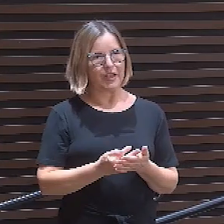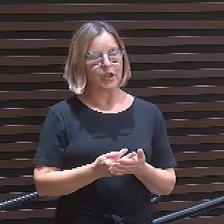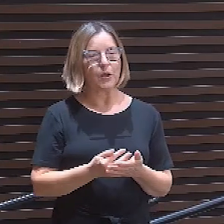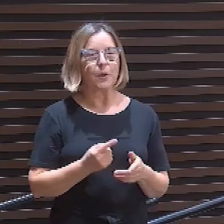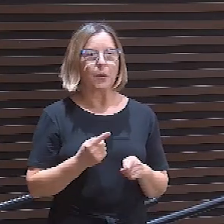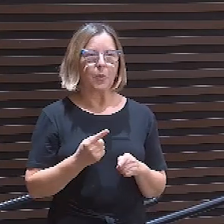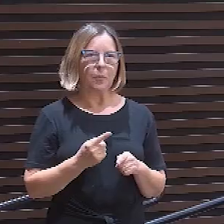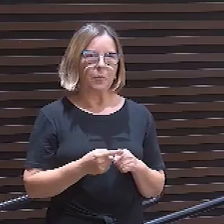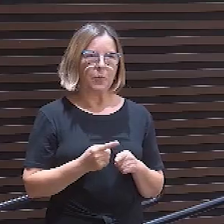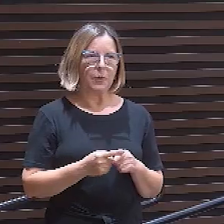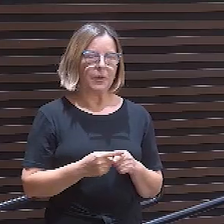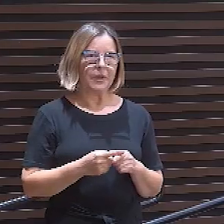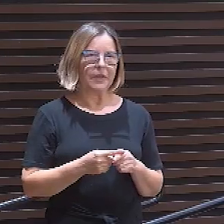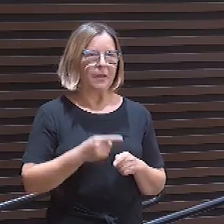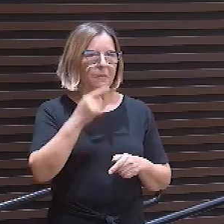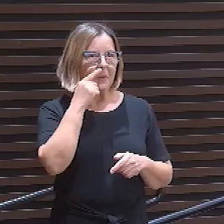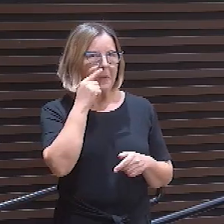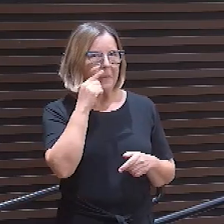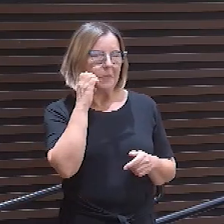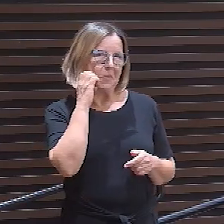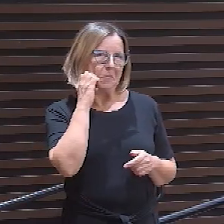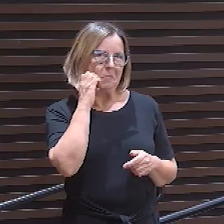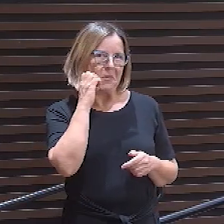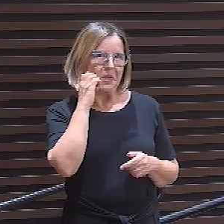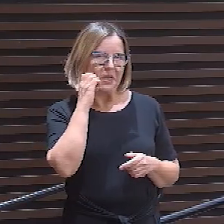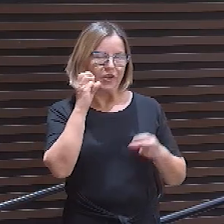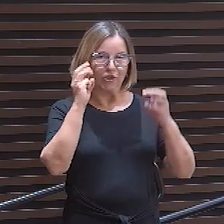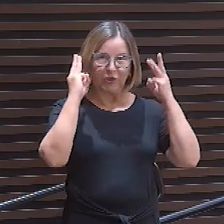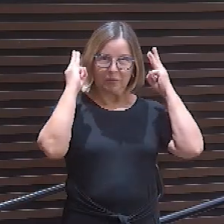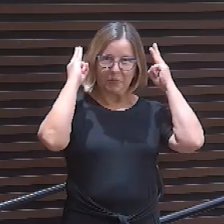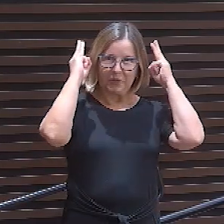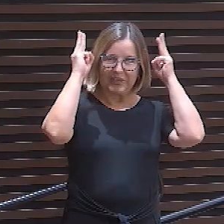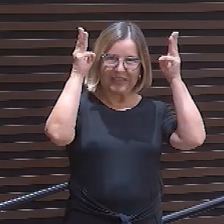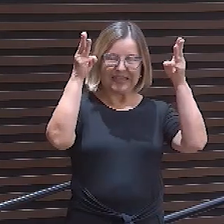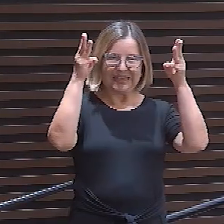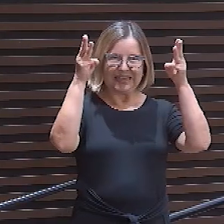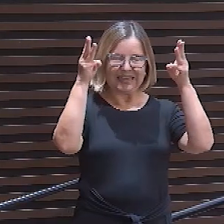Joquebede transferiram muito de